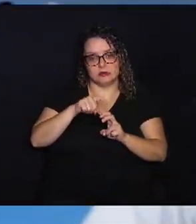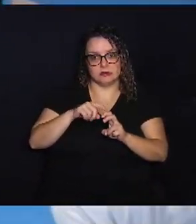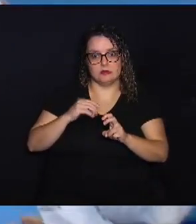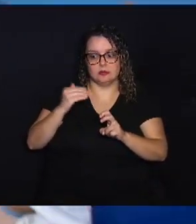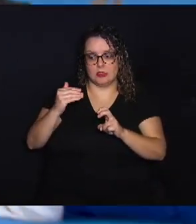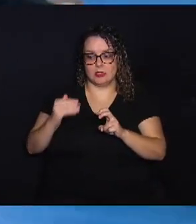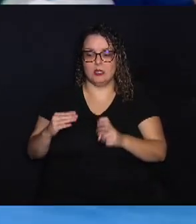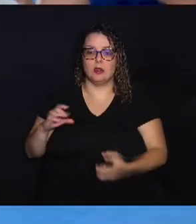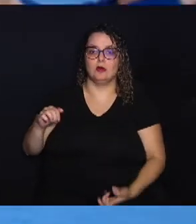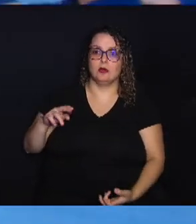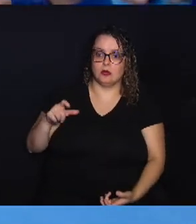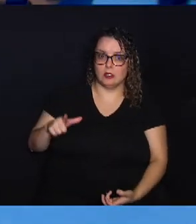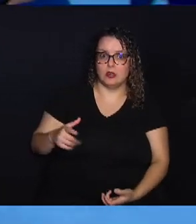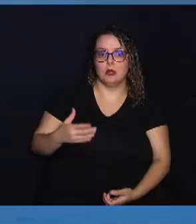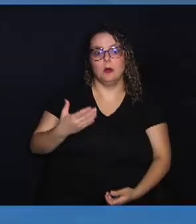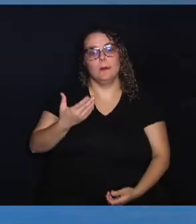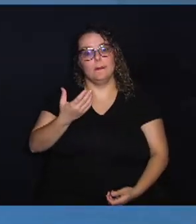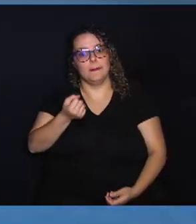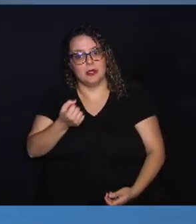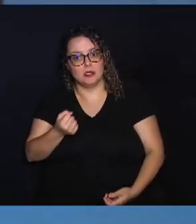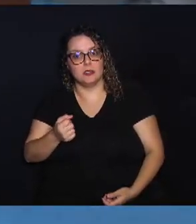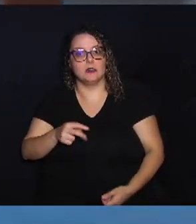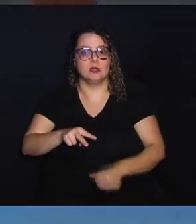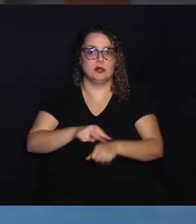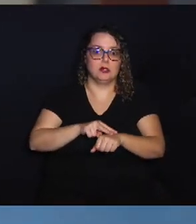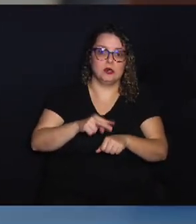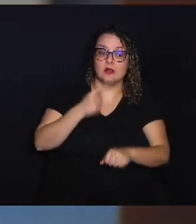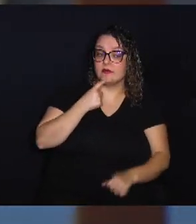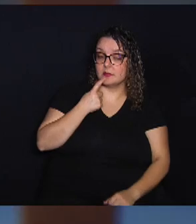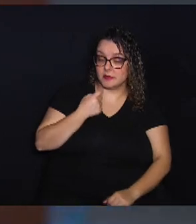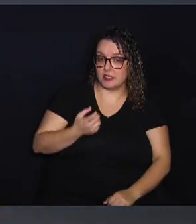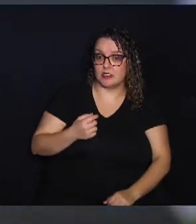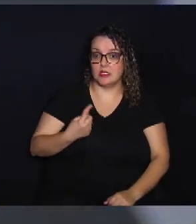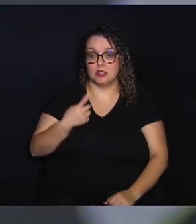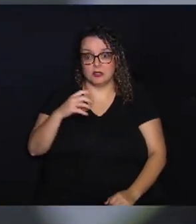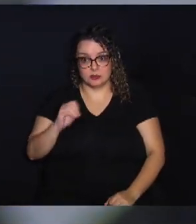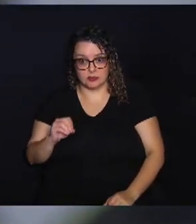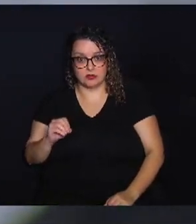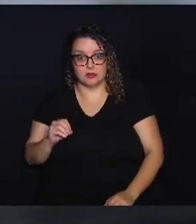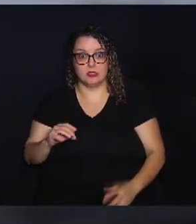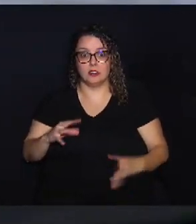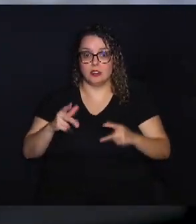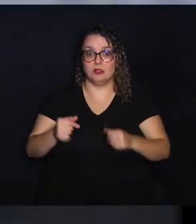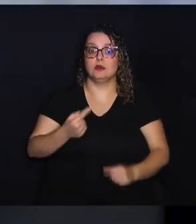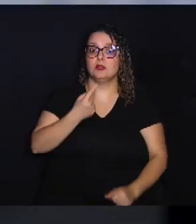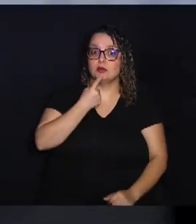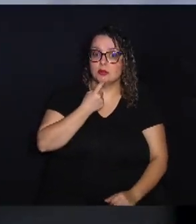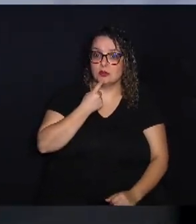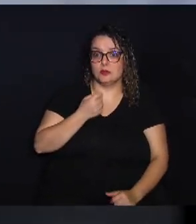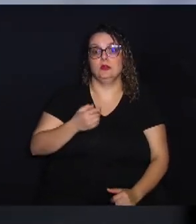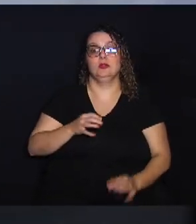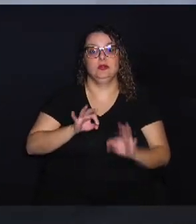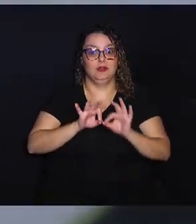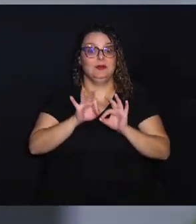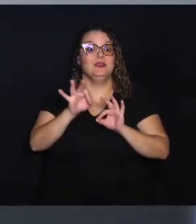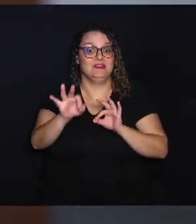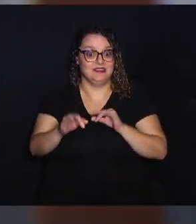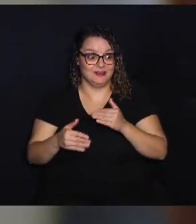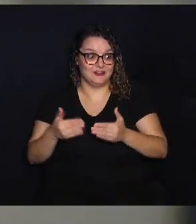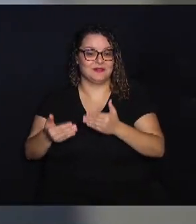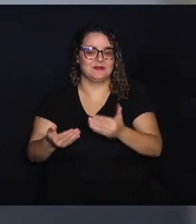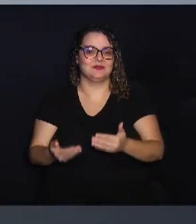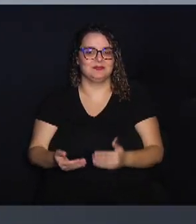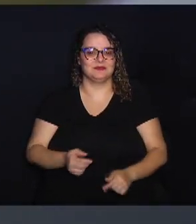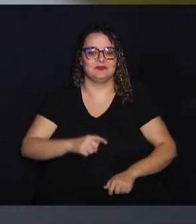coral, então branca e vermelha. E aí chegando no 10º nível, a faixa ela é totalmente vermelha. Então é um caminho longo. E o que